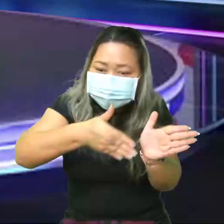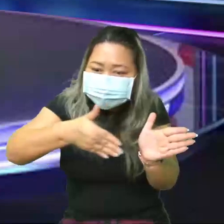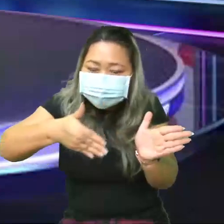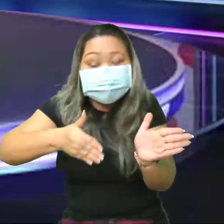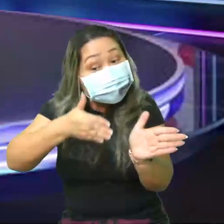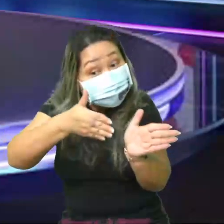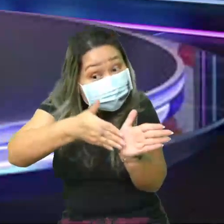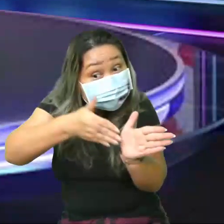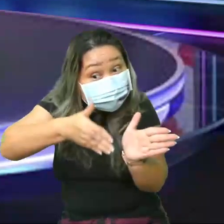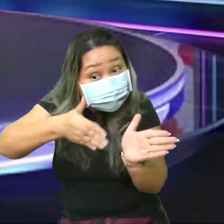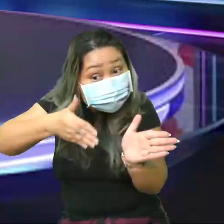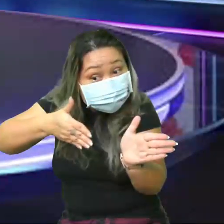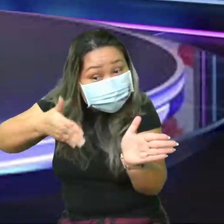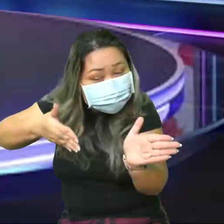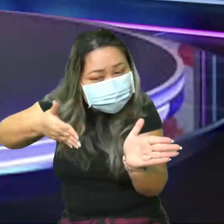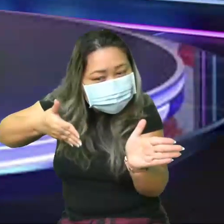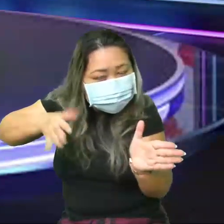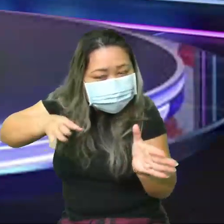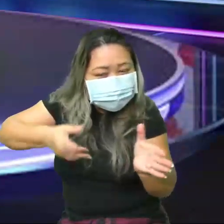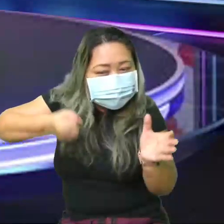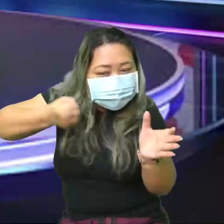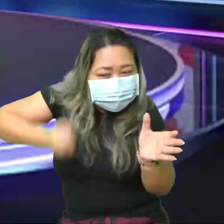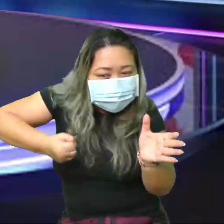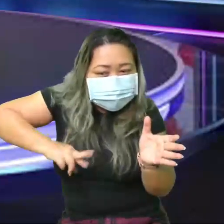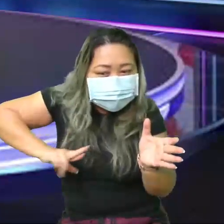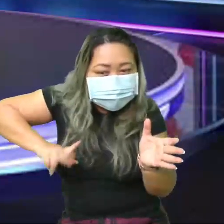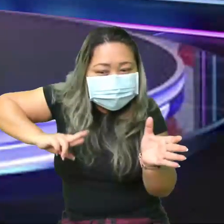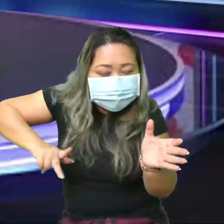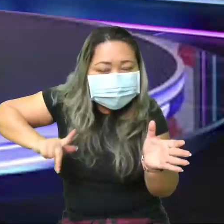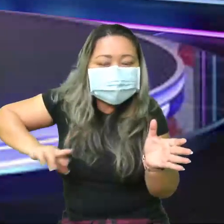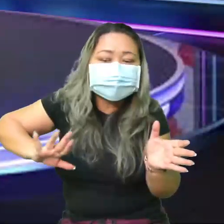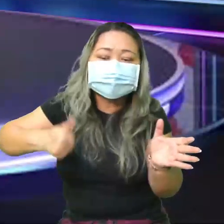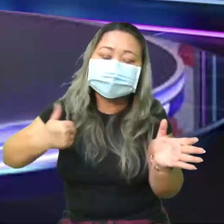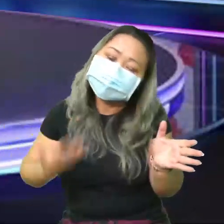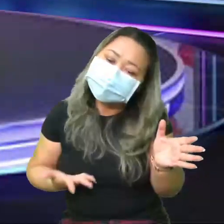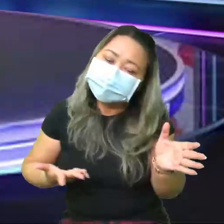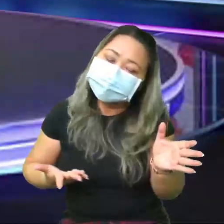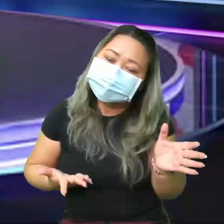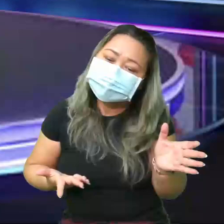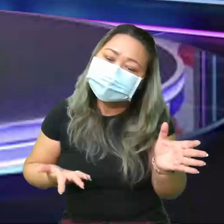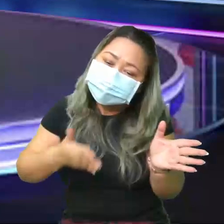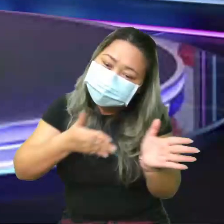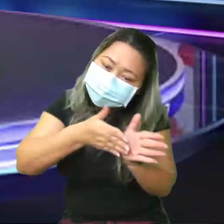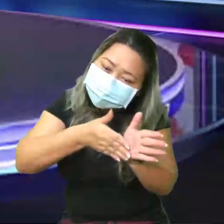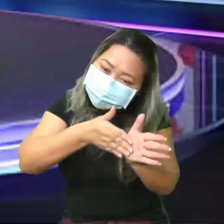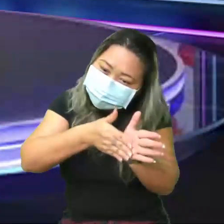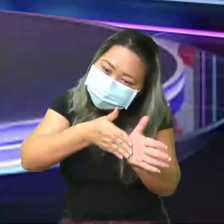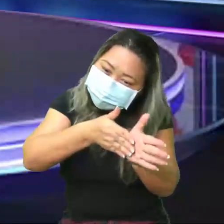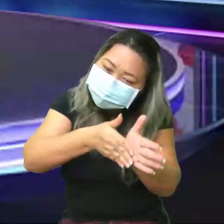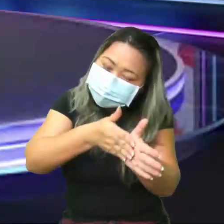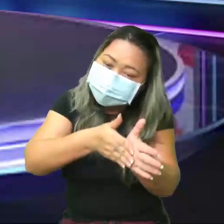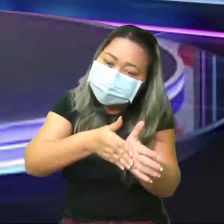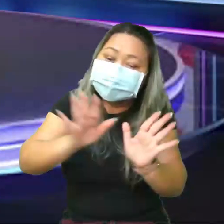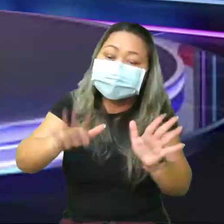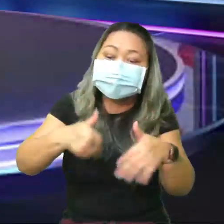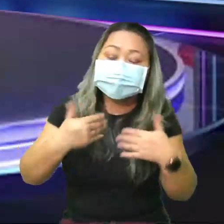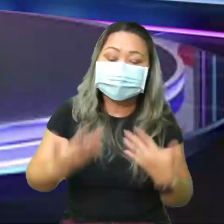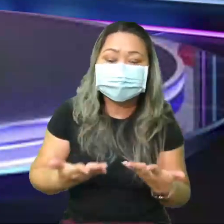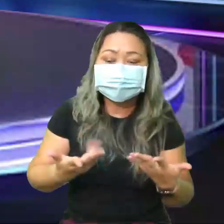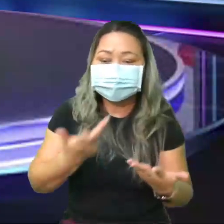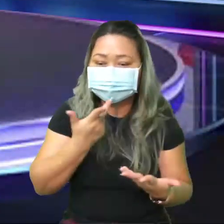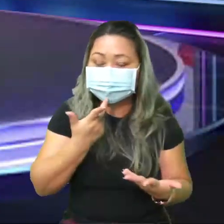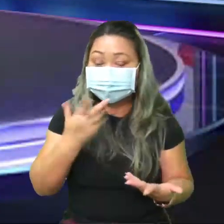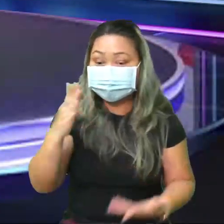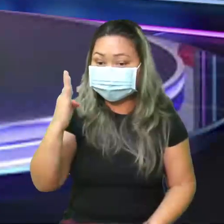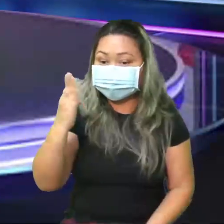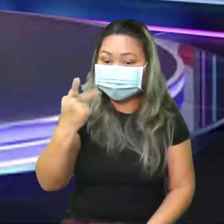isso que rege o que nós somos. Olha para mim. Se a gente tiver alguma alteração em